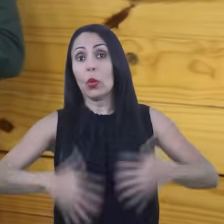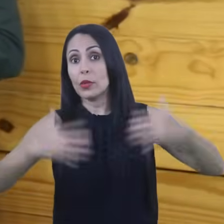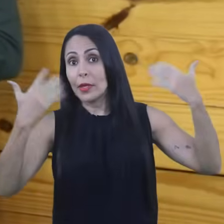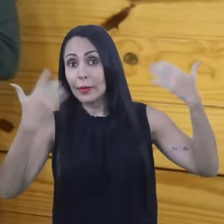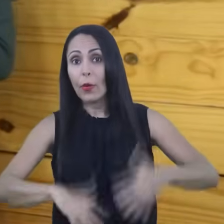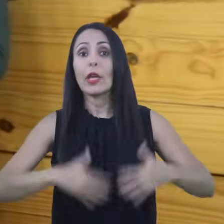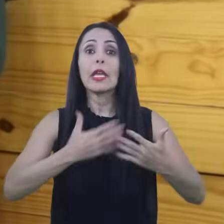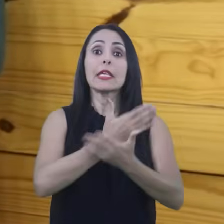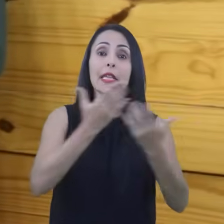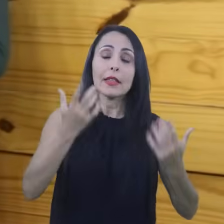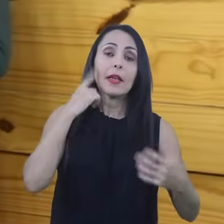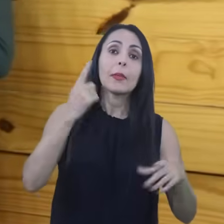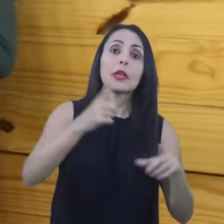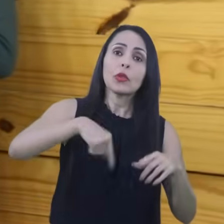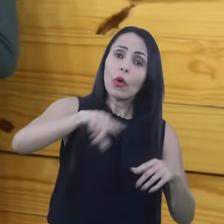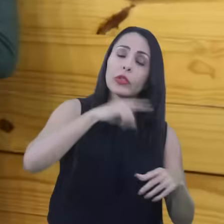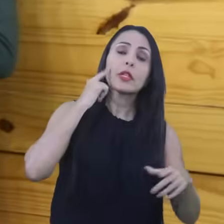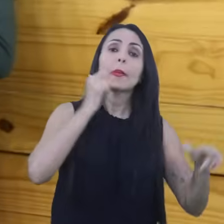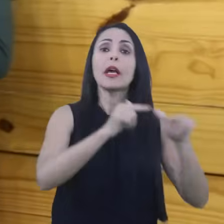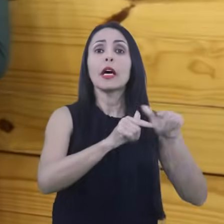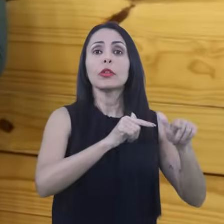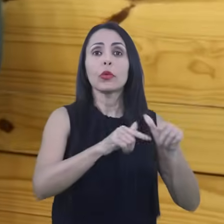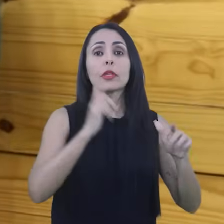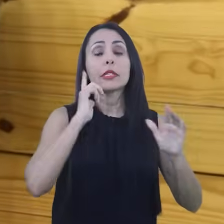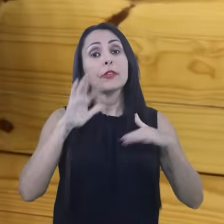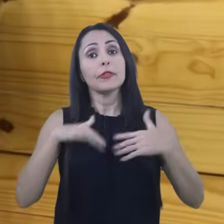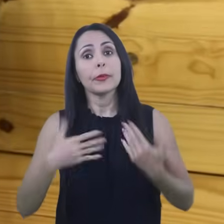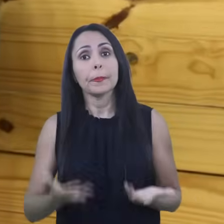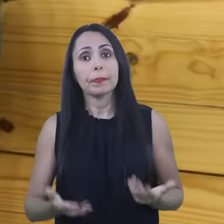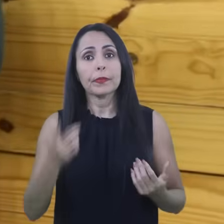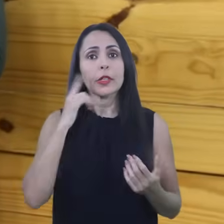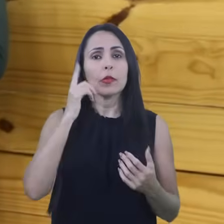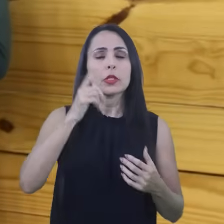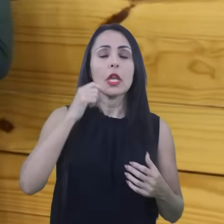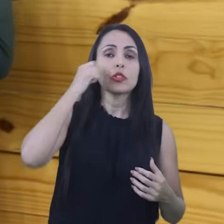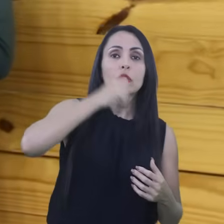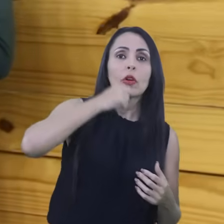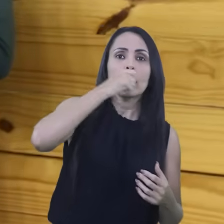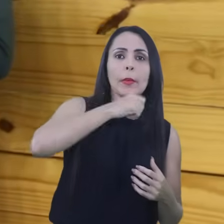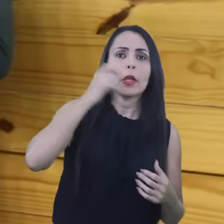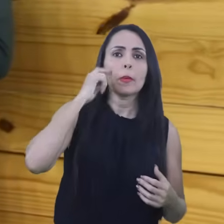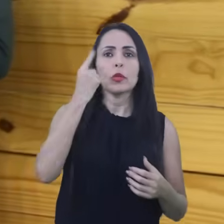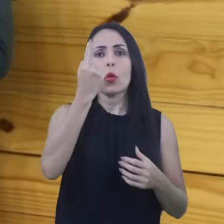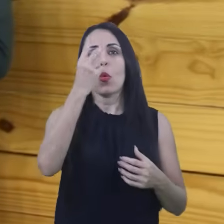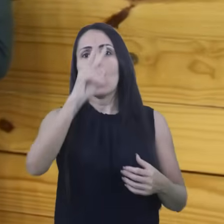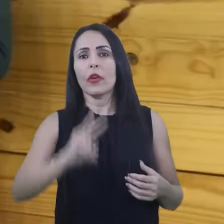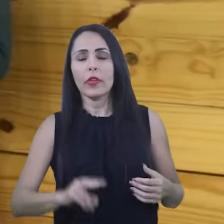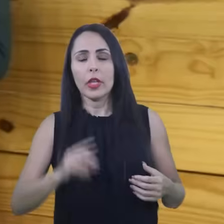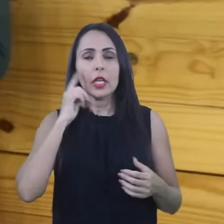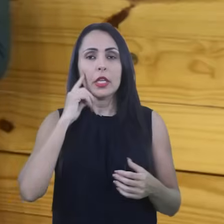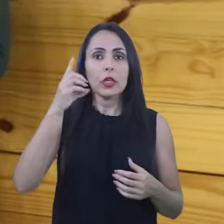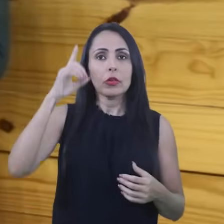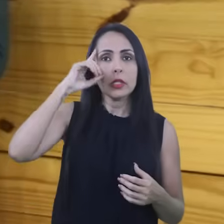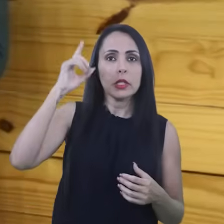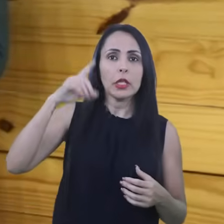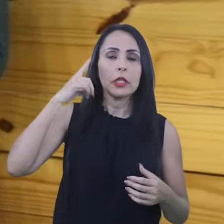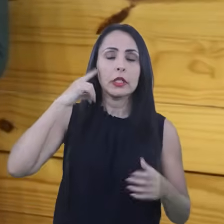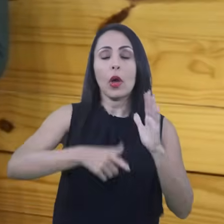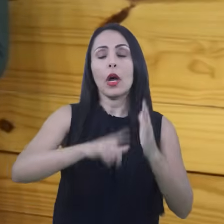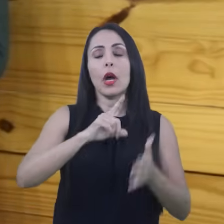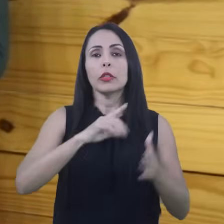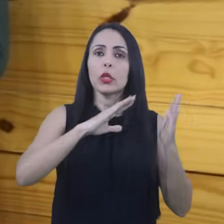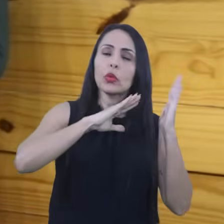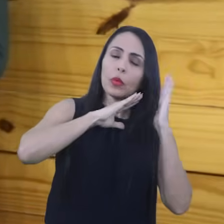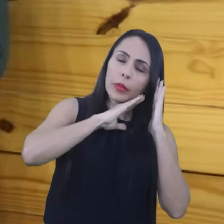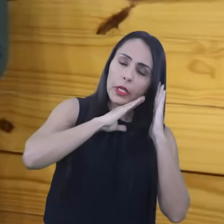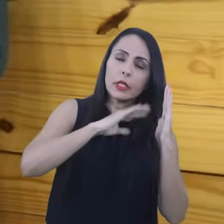de todos nós, trabalhadores brasileiros, enfim. Se você escovar pelo menos uma vez por dia antes de dormir, desde